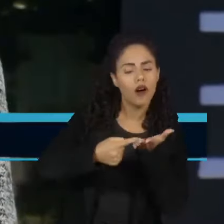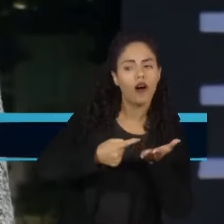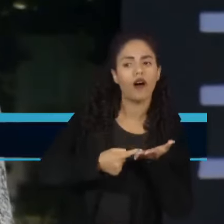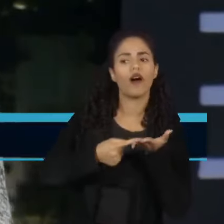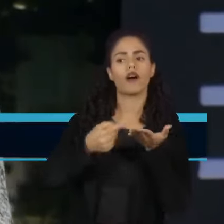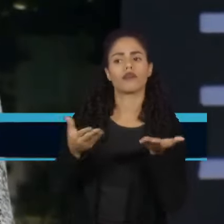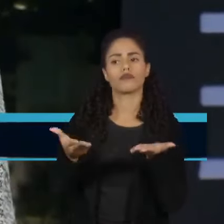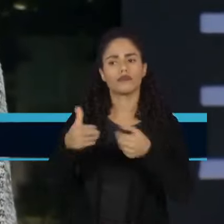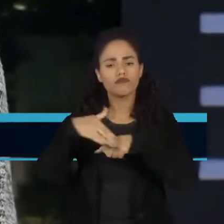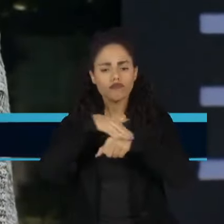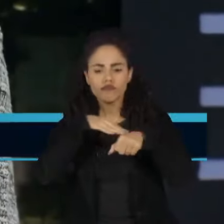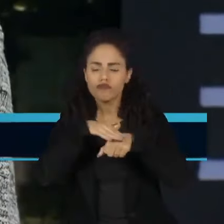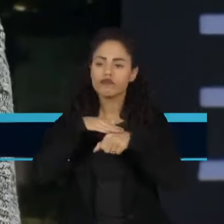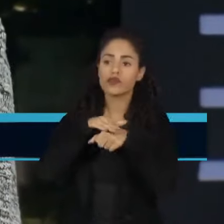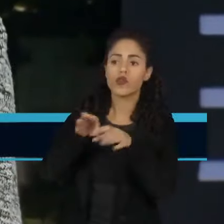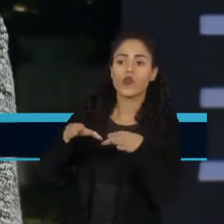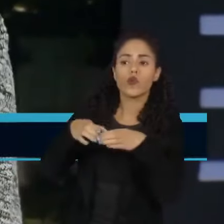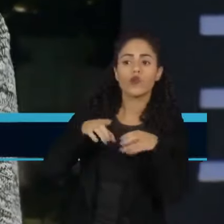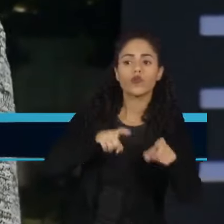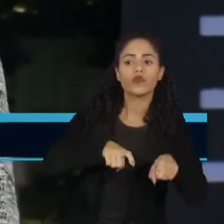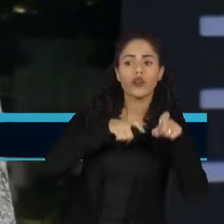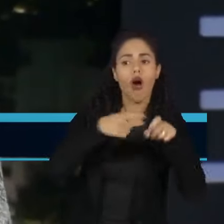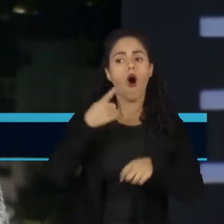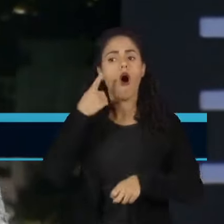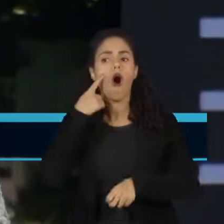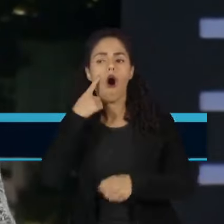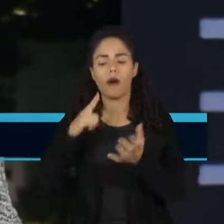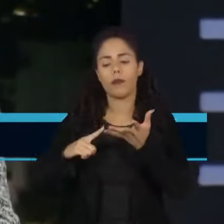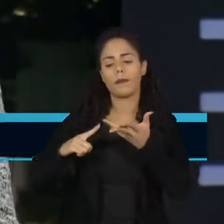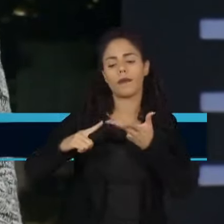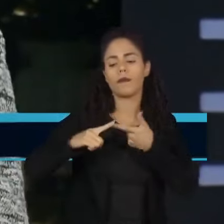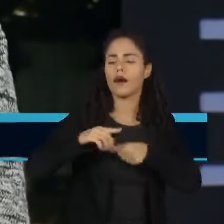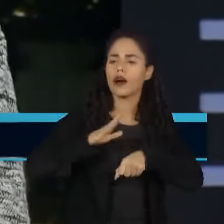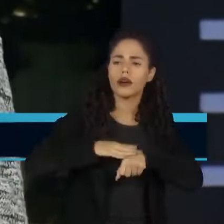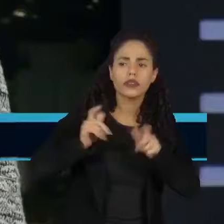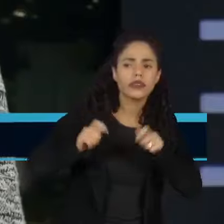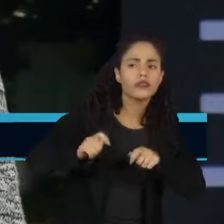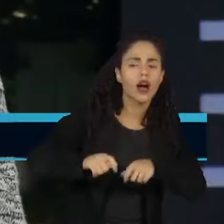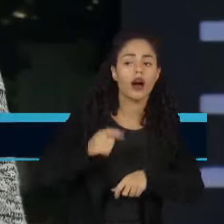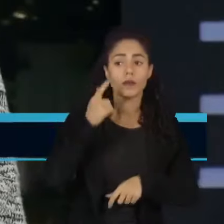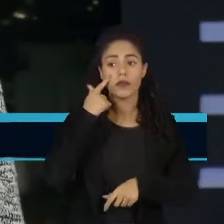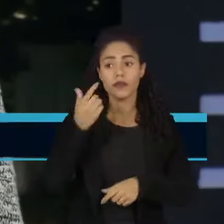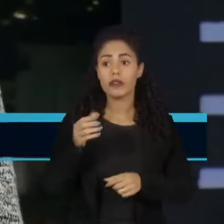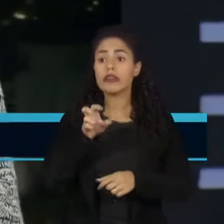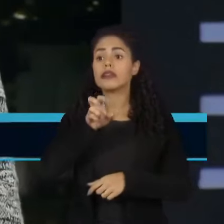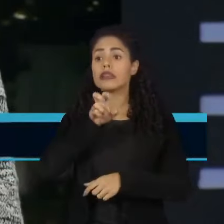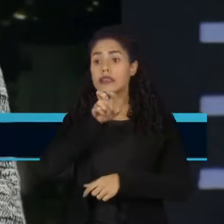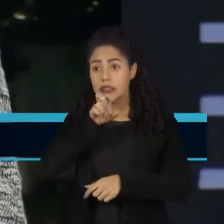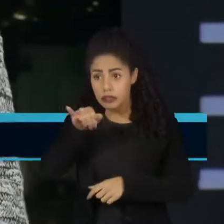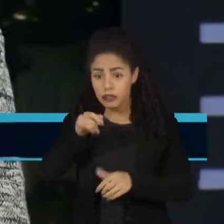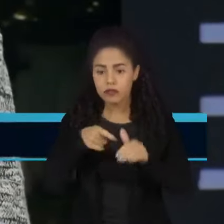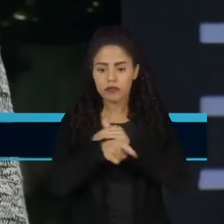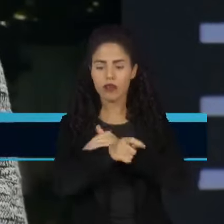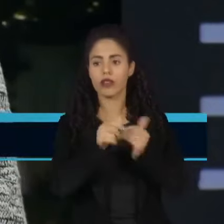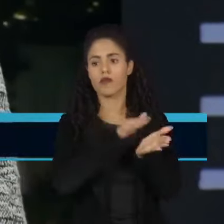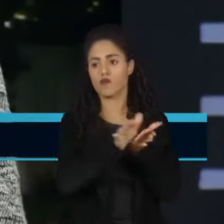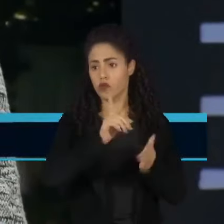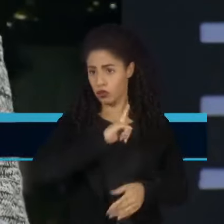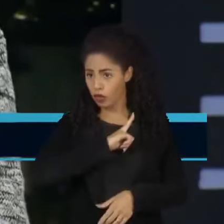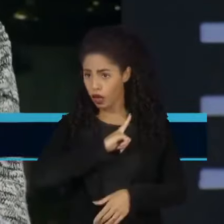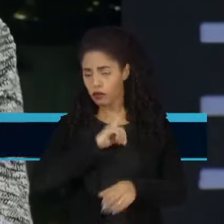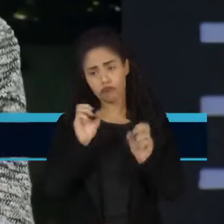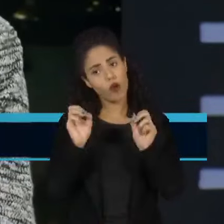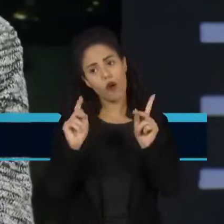estruturada, conversando com os produtores. Eles mesmos podem falar, olha, dá para fazer desse jeito, daquele. Se for o caso de financiar e tiver recurso para